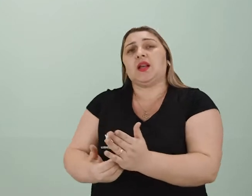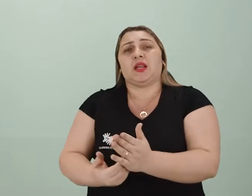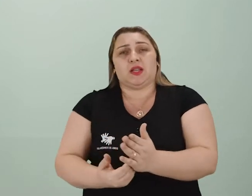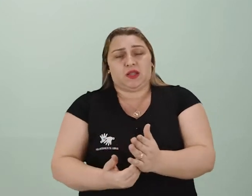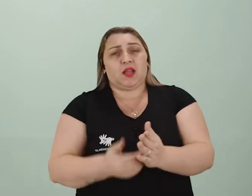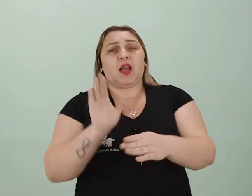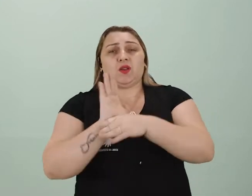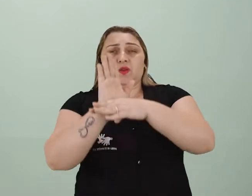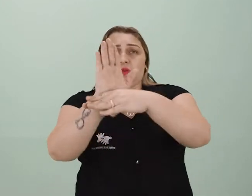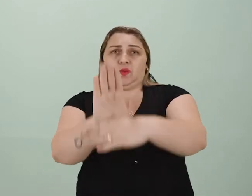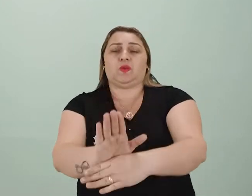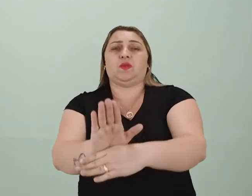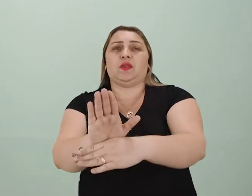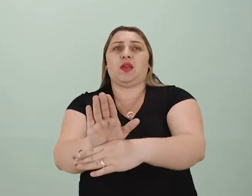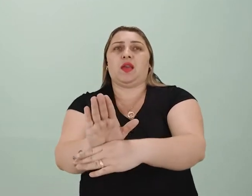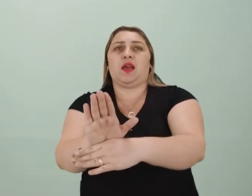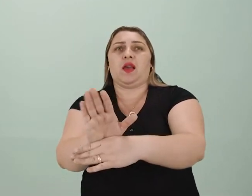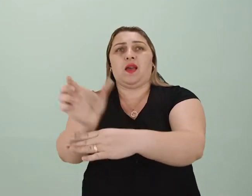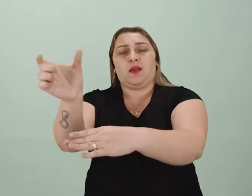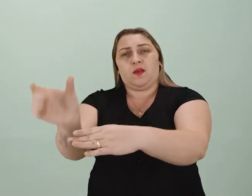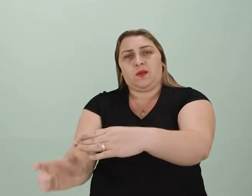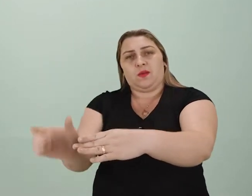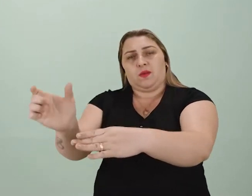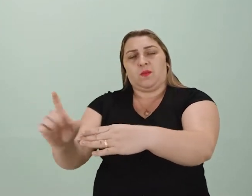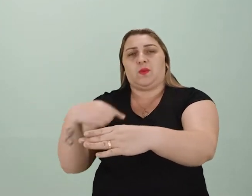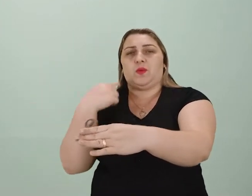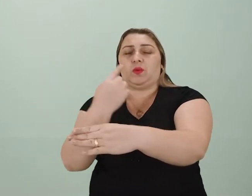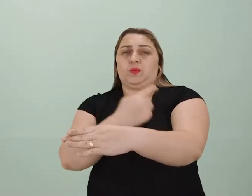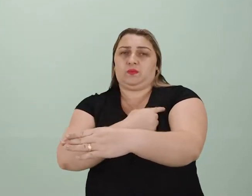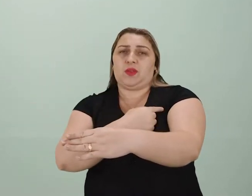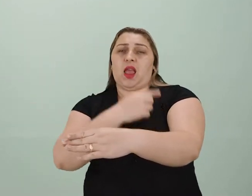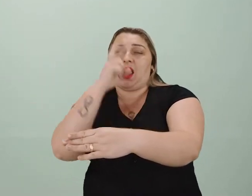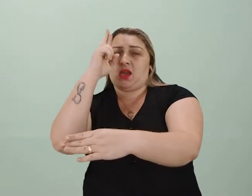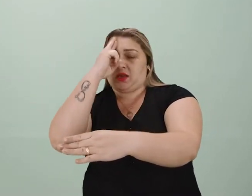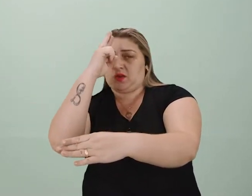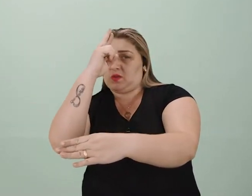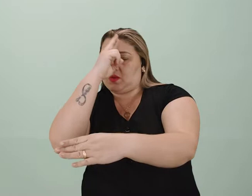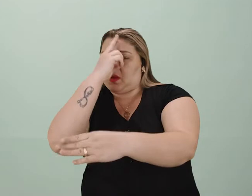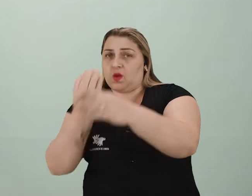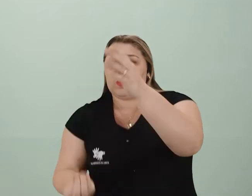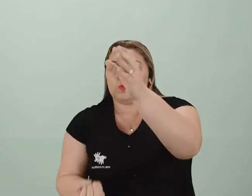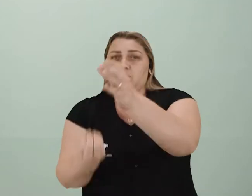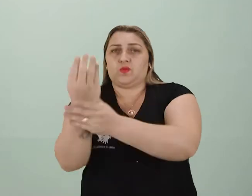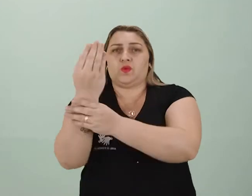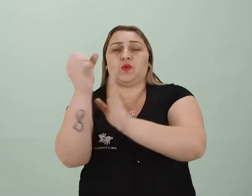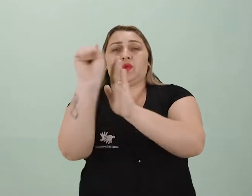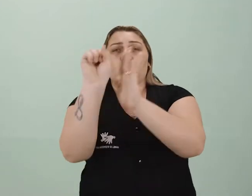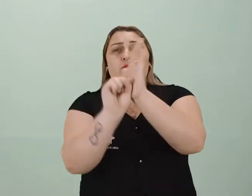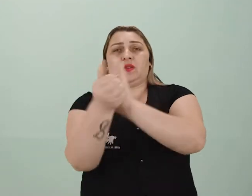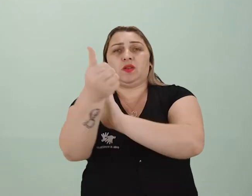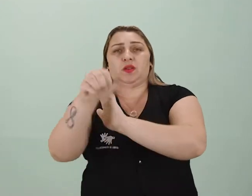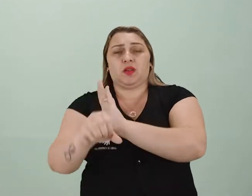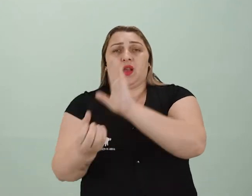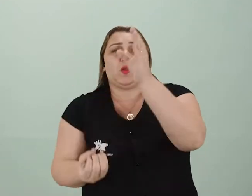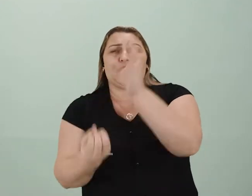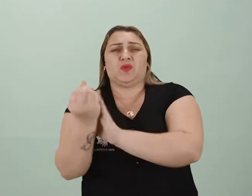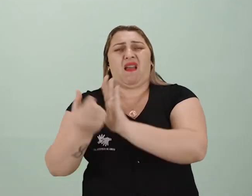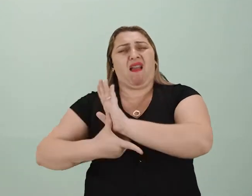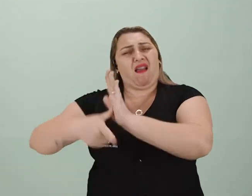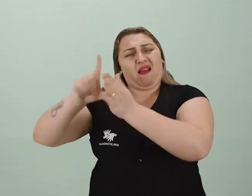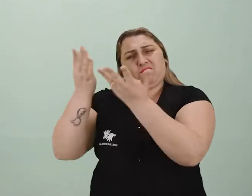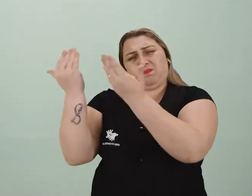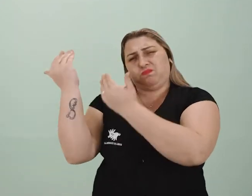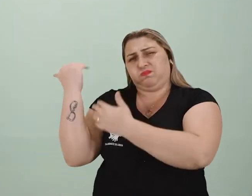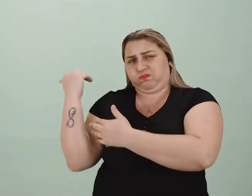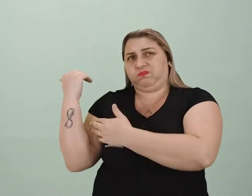grandes contribuições, para os nossos dias. Ou seja, a história ela não surge no século XIX, ela surge bem